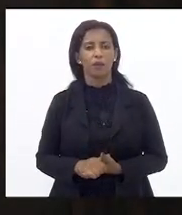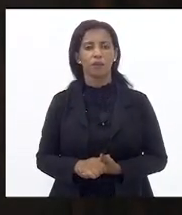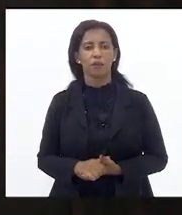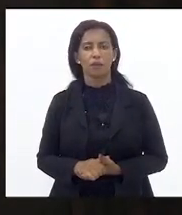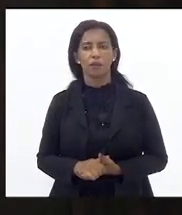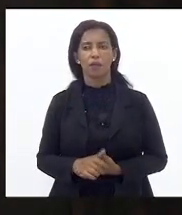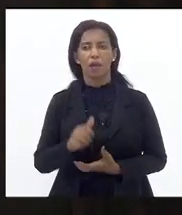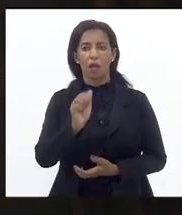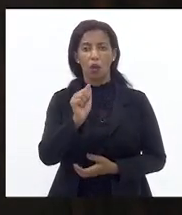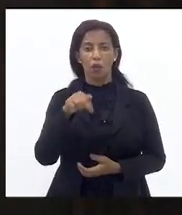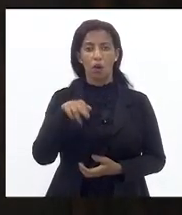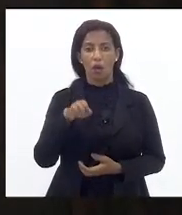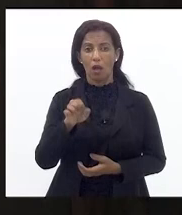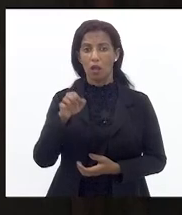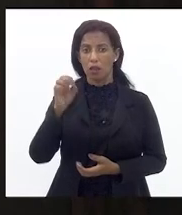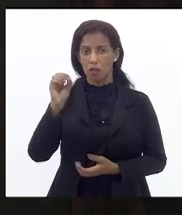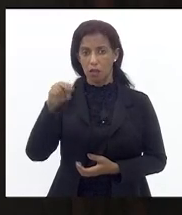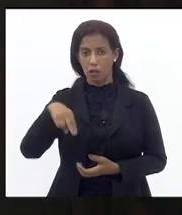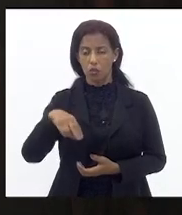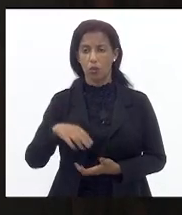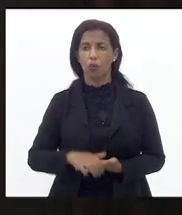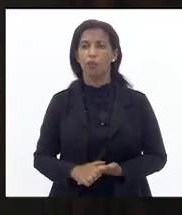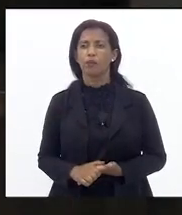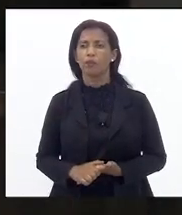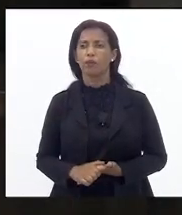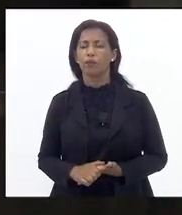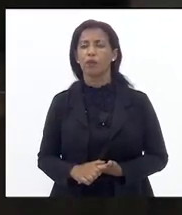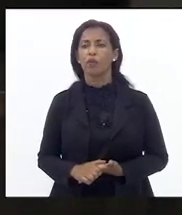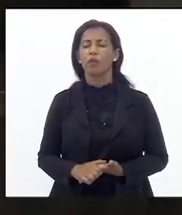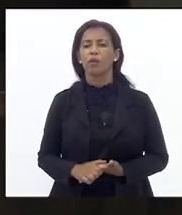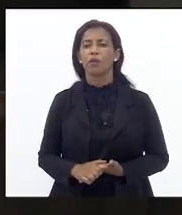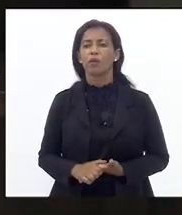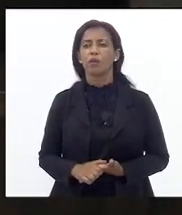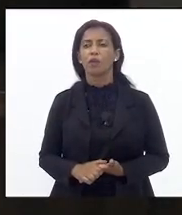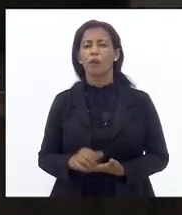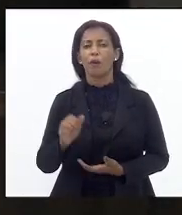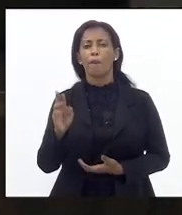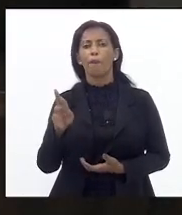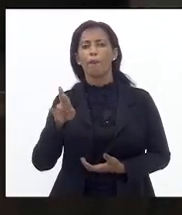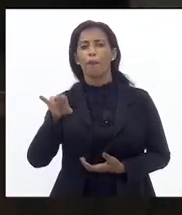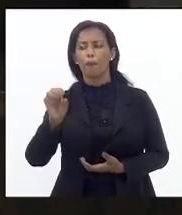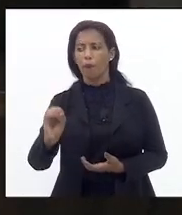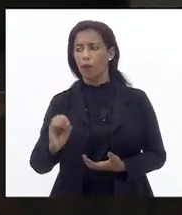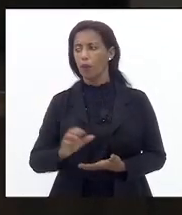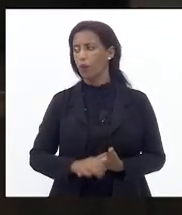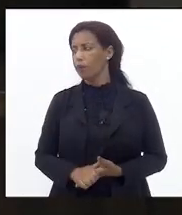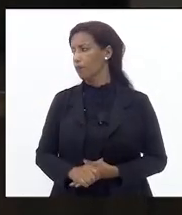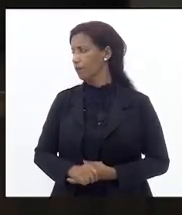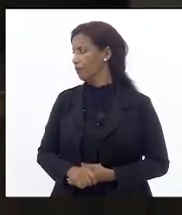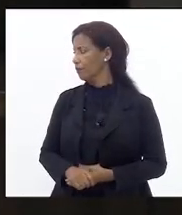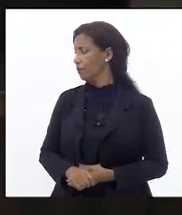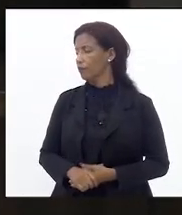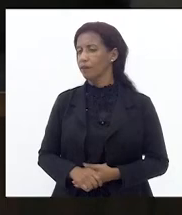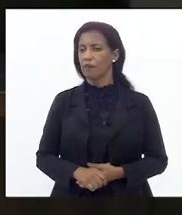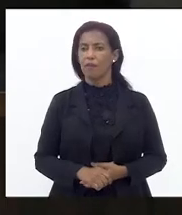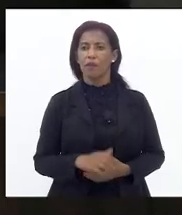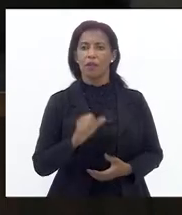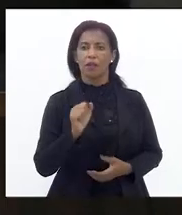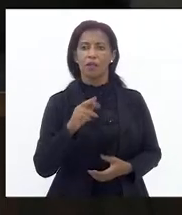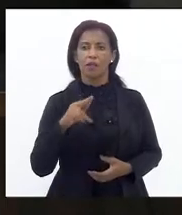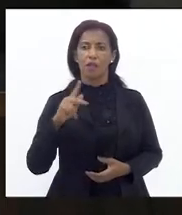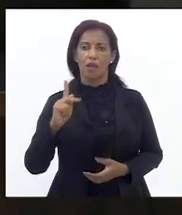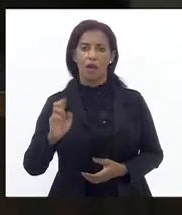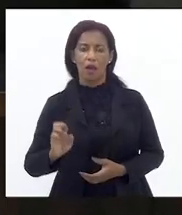ao Senhor Anderson em Montese do planejamento show Bruno hazan da